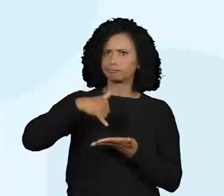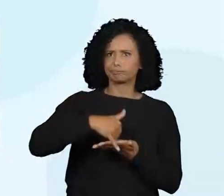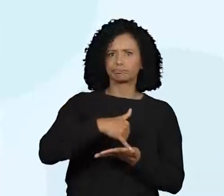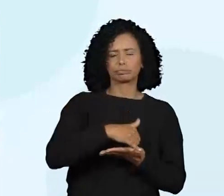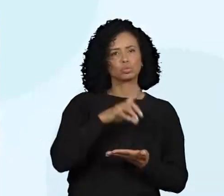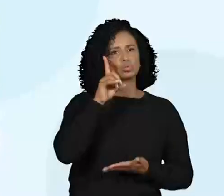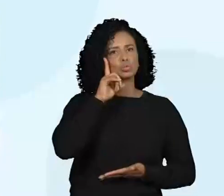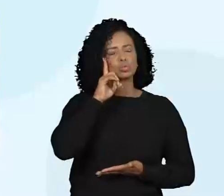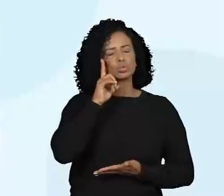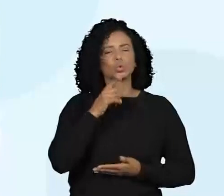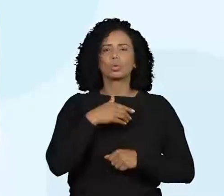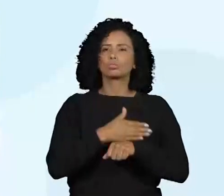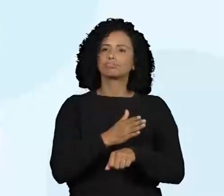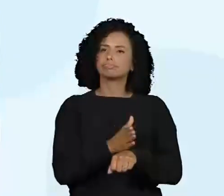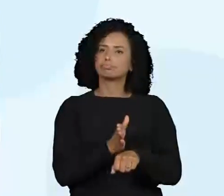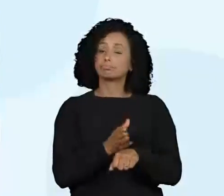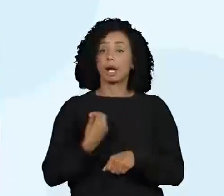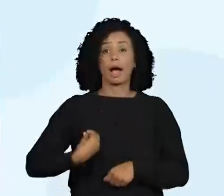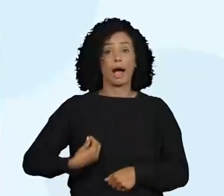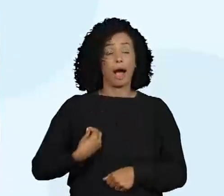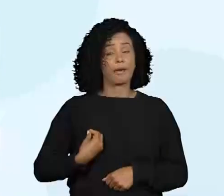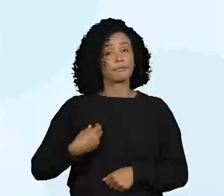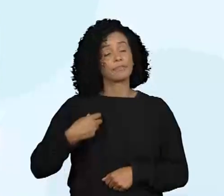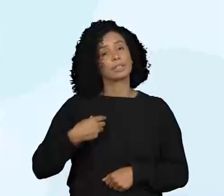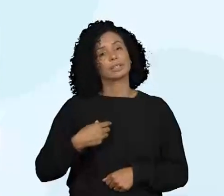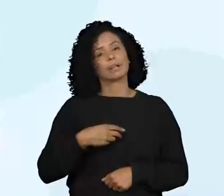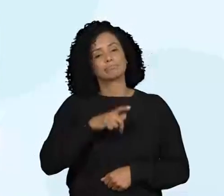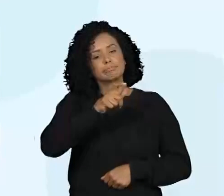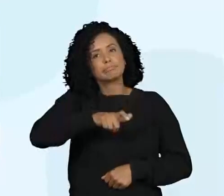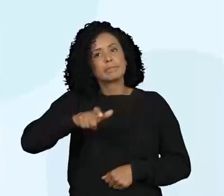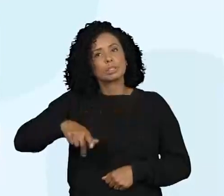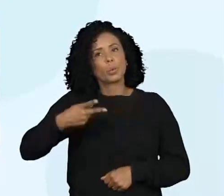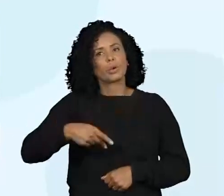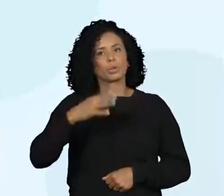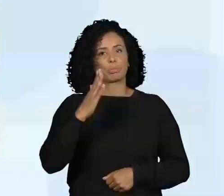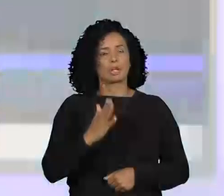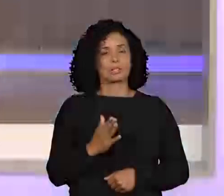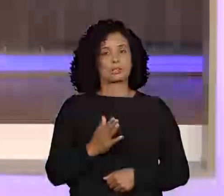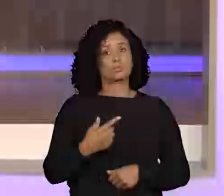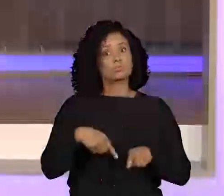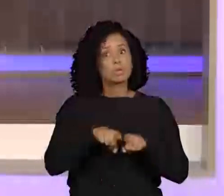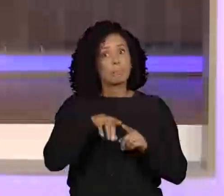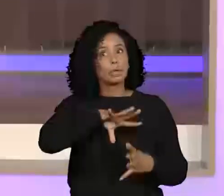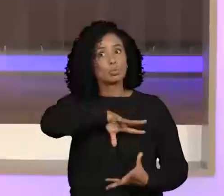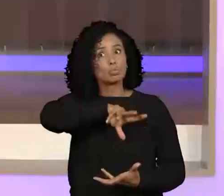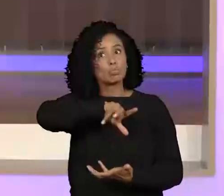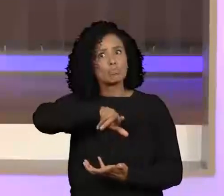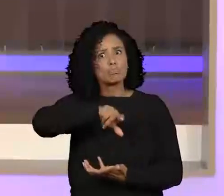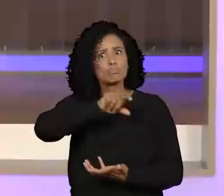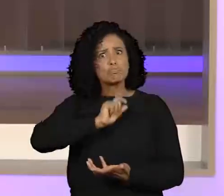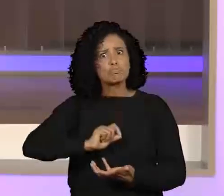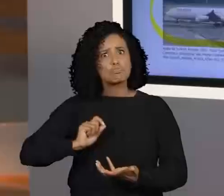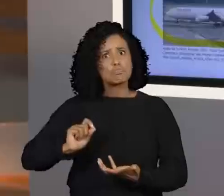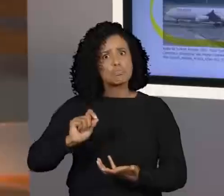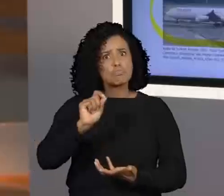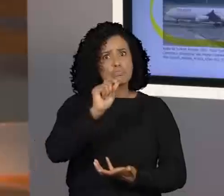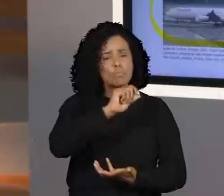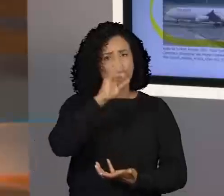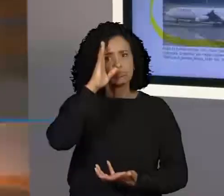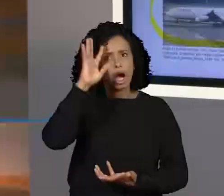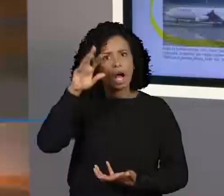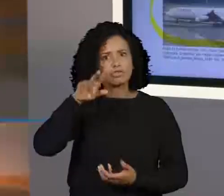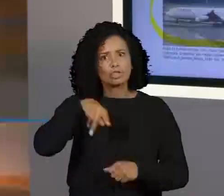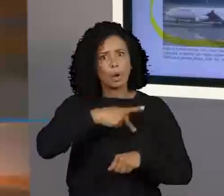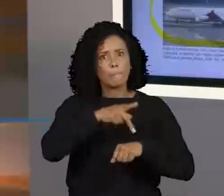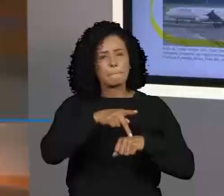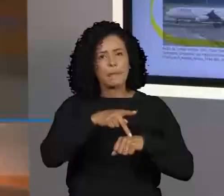cotidiano, não só do brasileiro, mas no cotidiano mundial, né? Imagina só quando a gente pensar em ir para um outro país e não